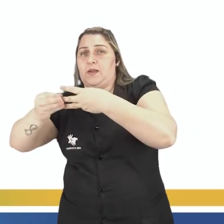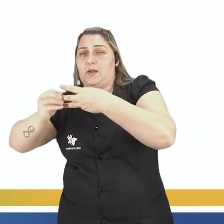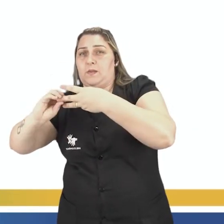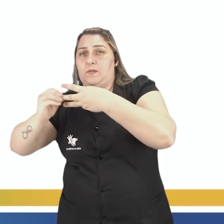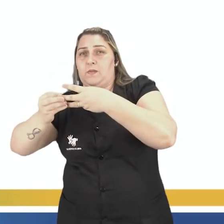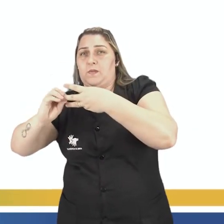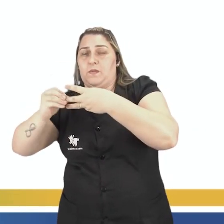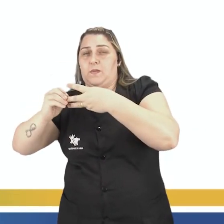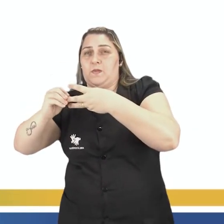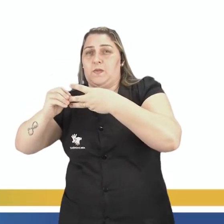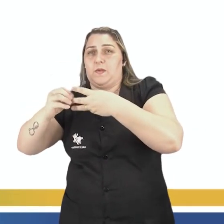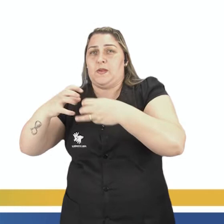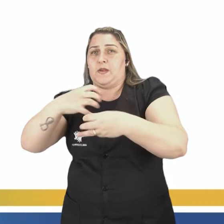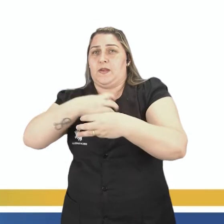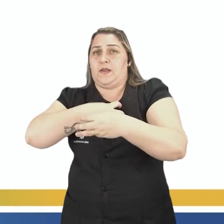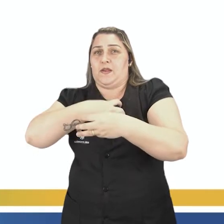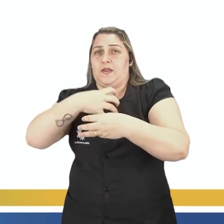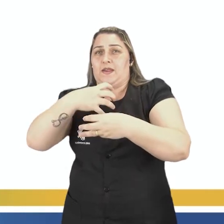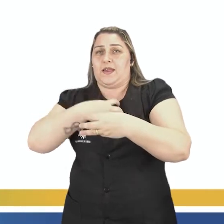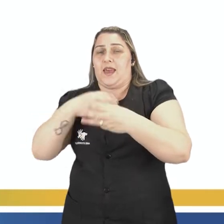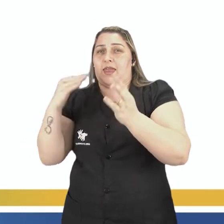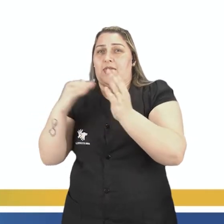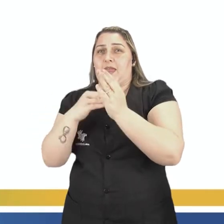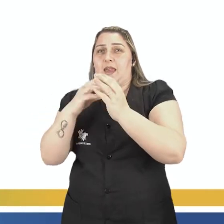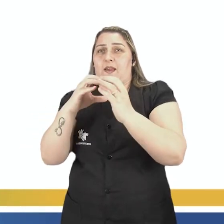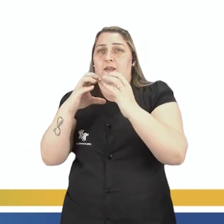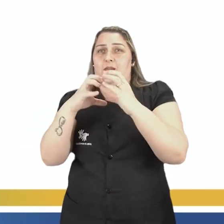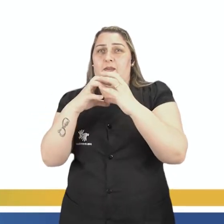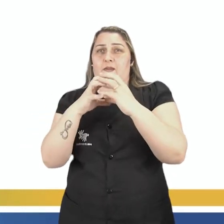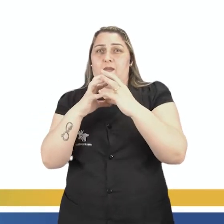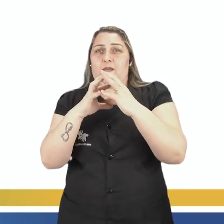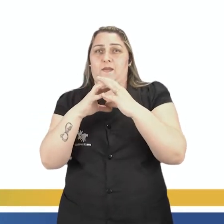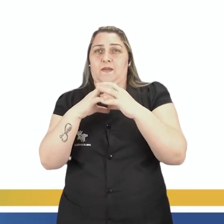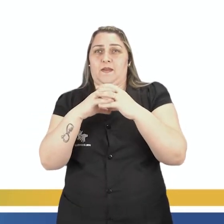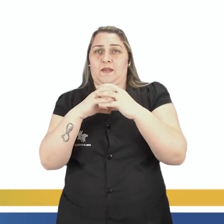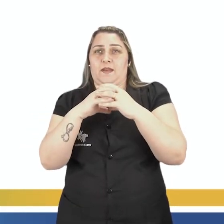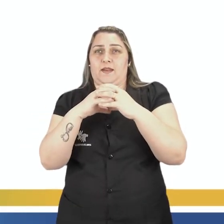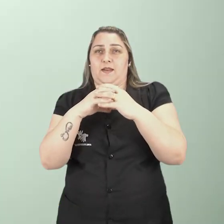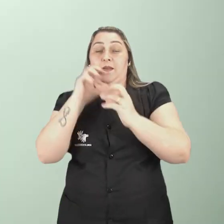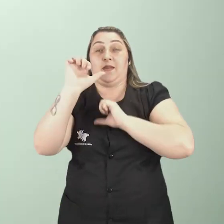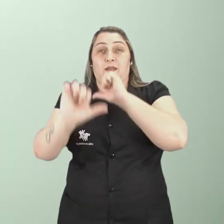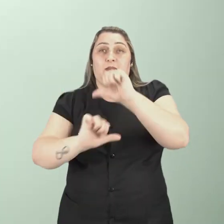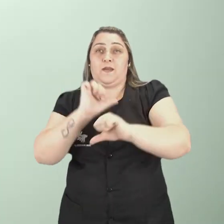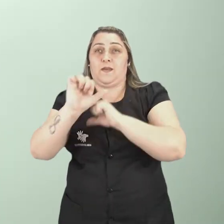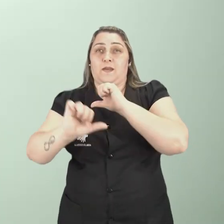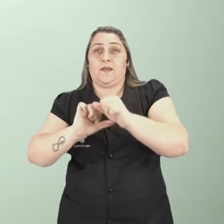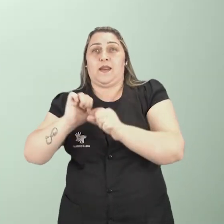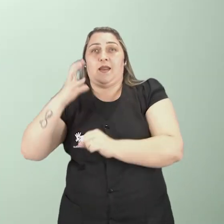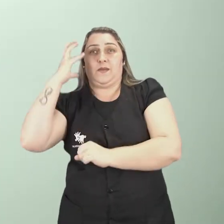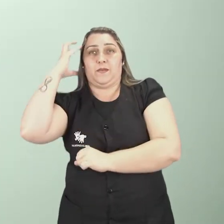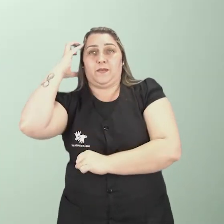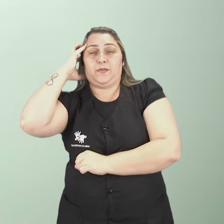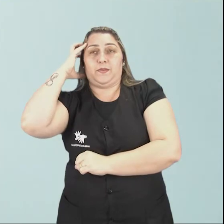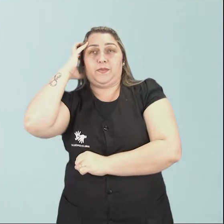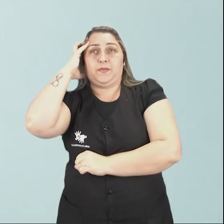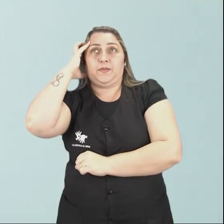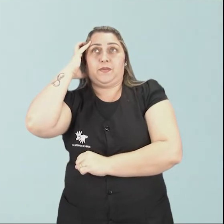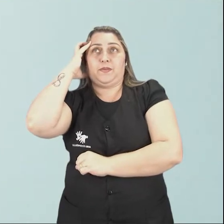sensoriais até o seu cérebro para ser transformadas em sons.